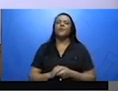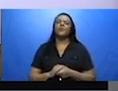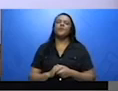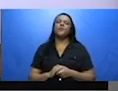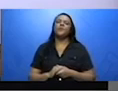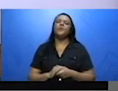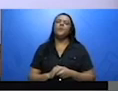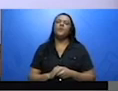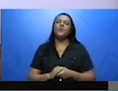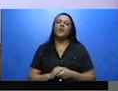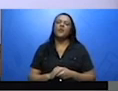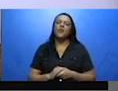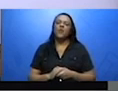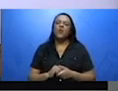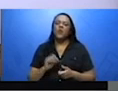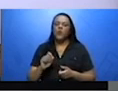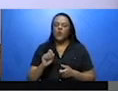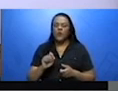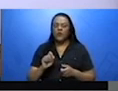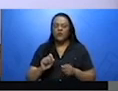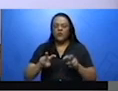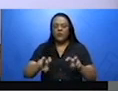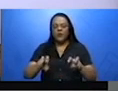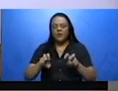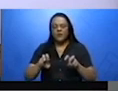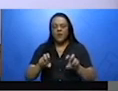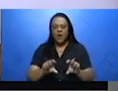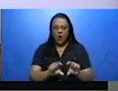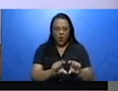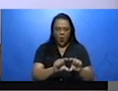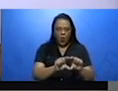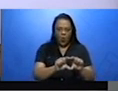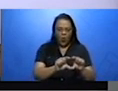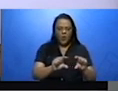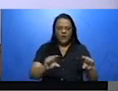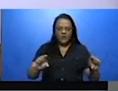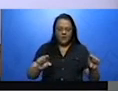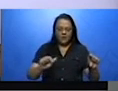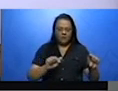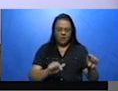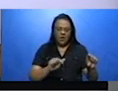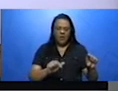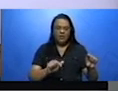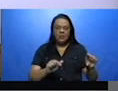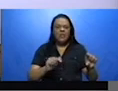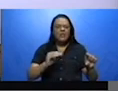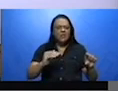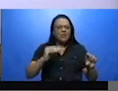está desenvolvida. Desenvolvida é a que vocês já aprenderam. Ok?